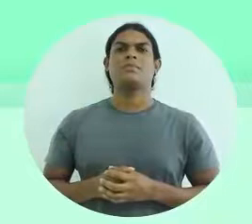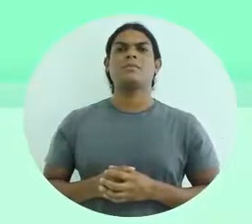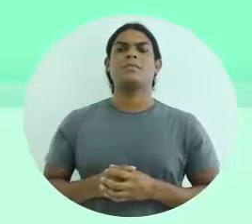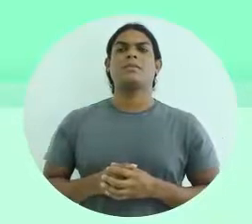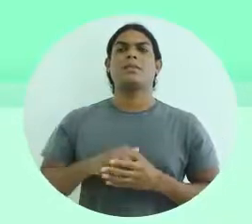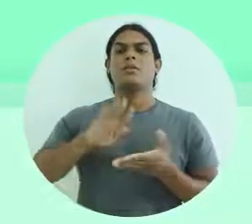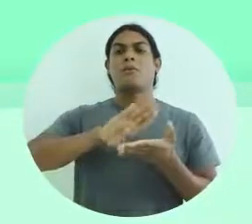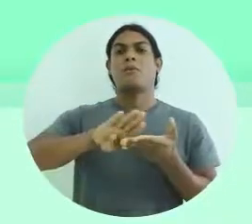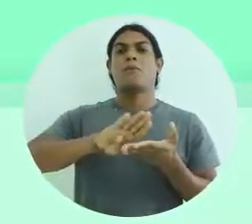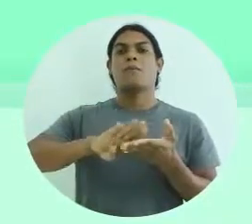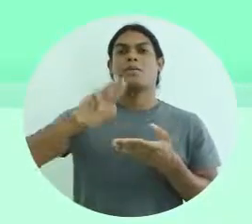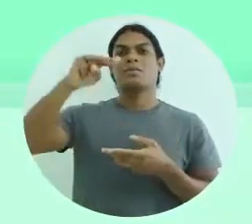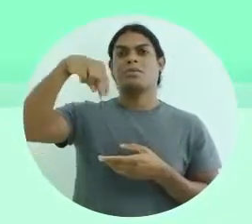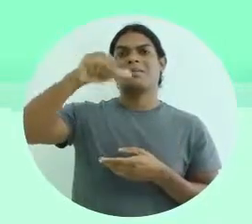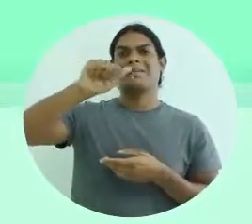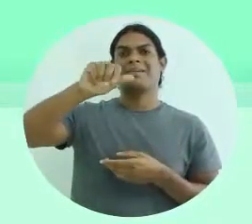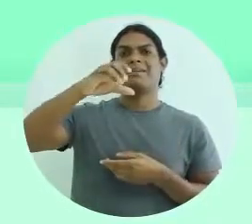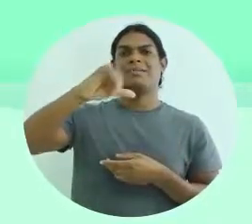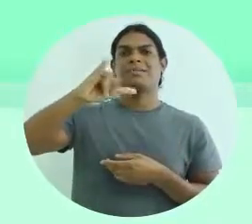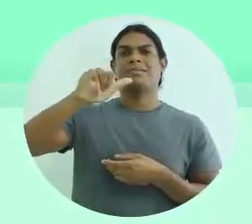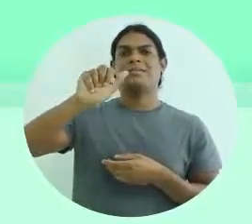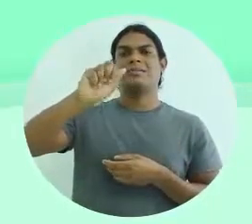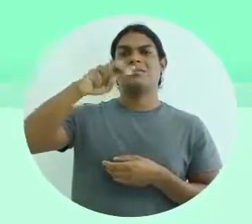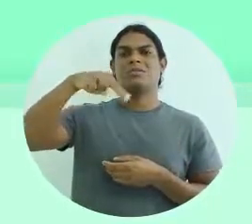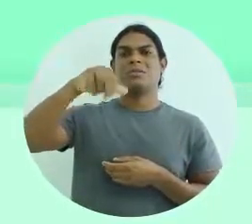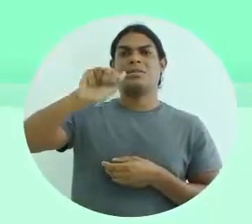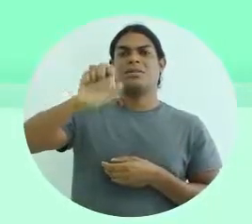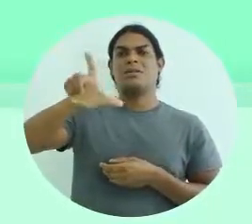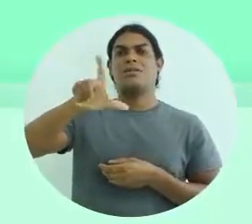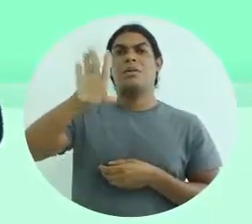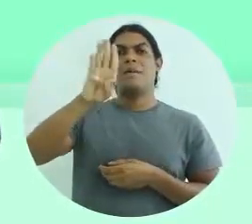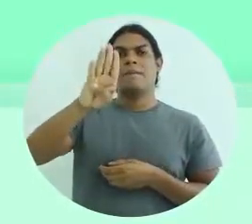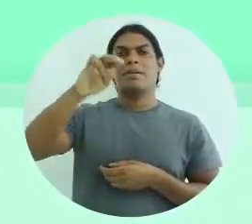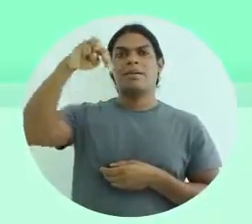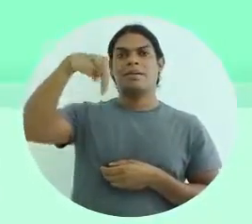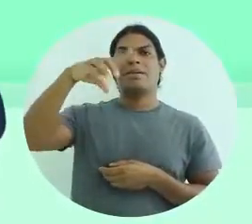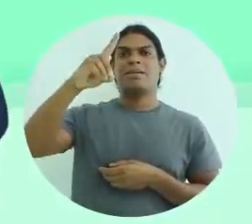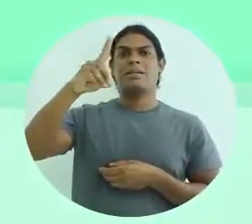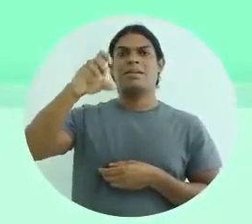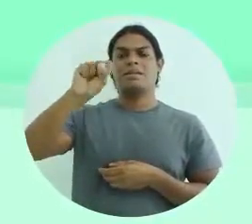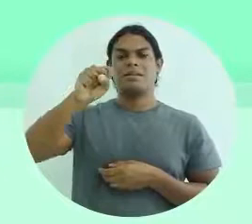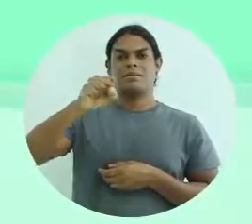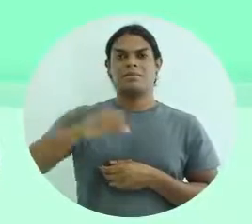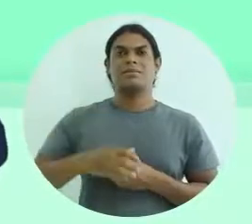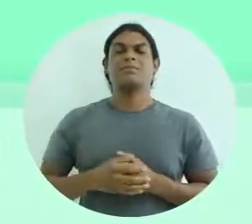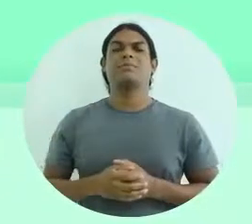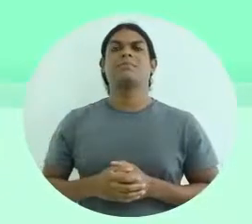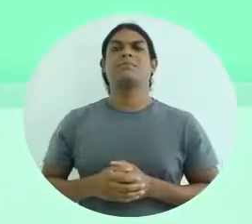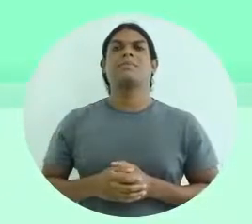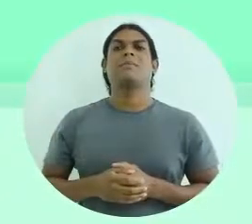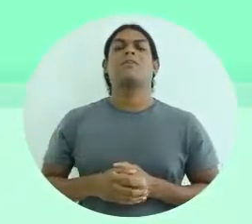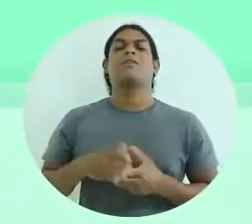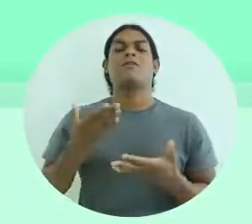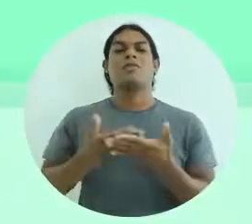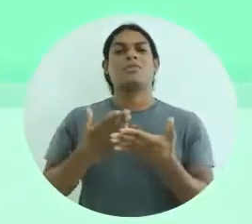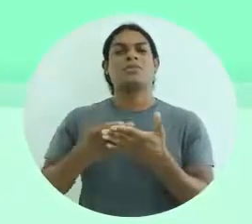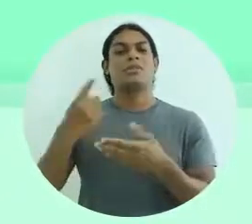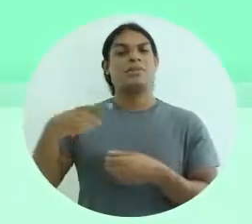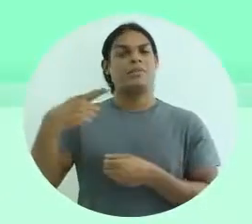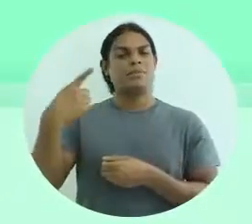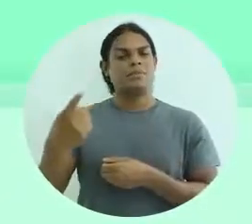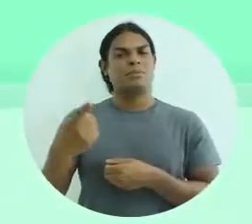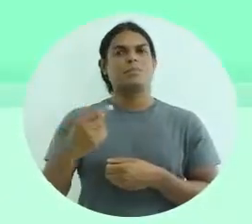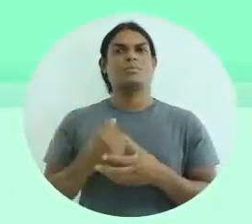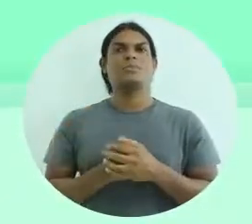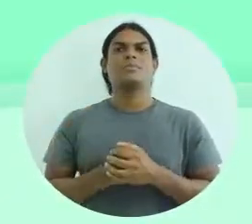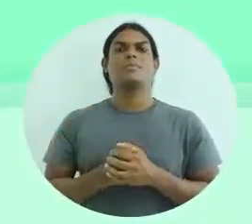Banco Nacional de Desenvolvimento Econômico e Social, BNDES, que é conhecido como BNDES-Exim, que vamos entender um pouco melhor.